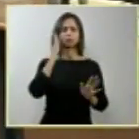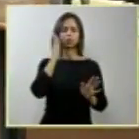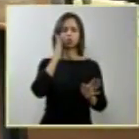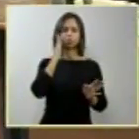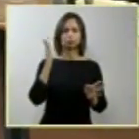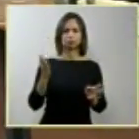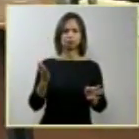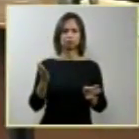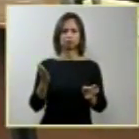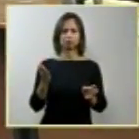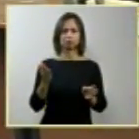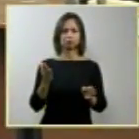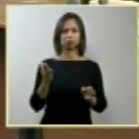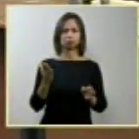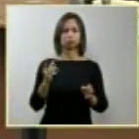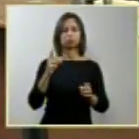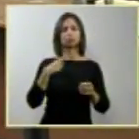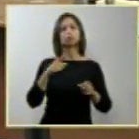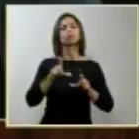com